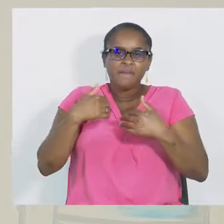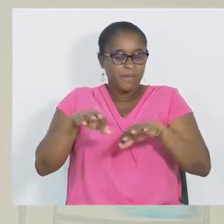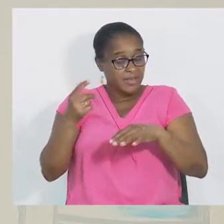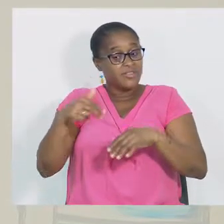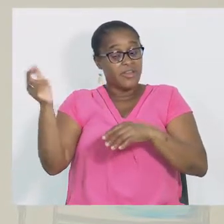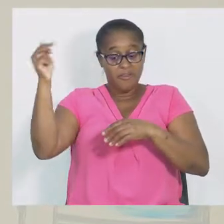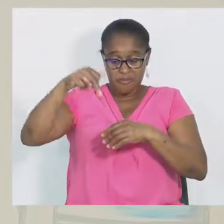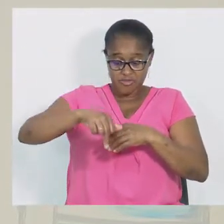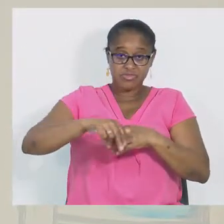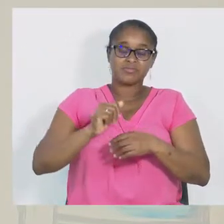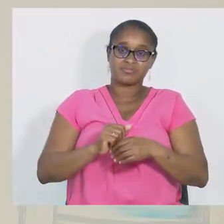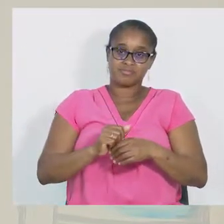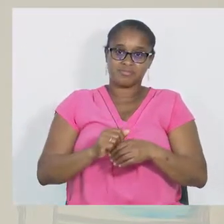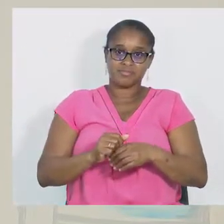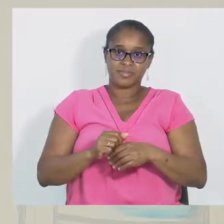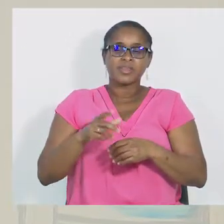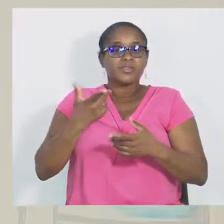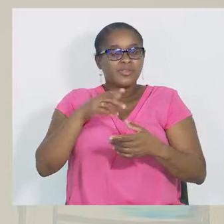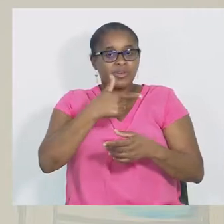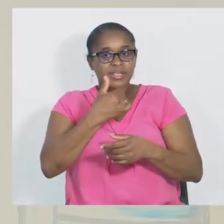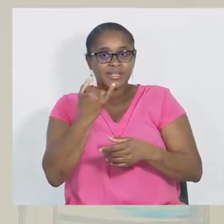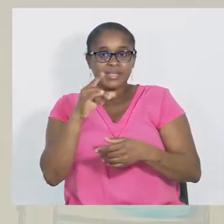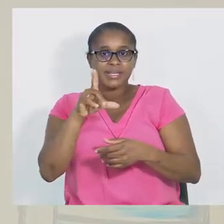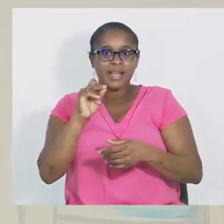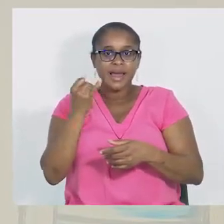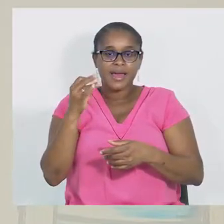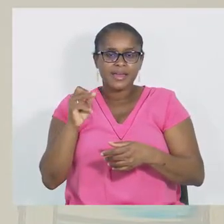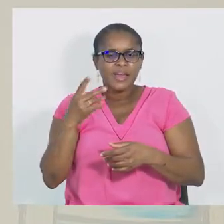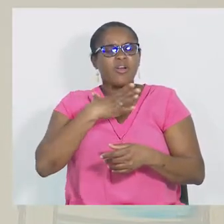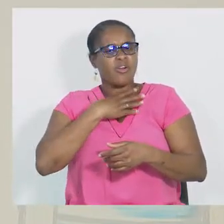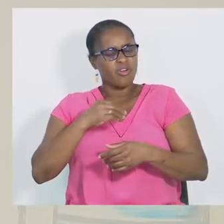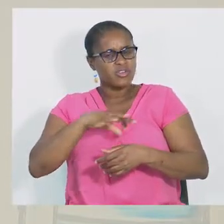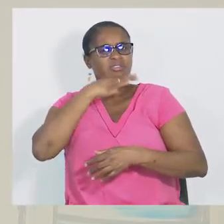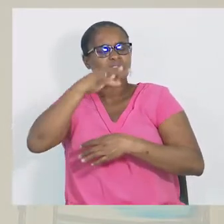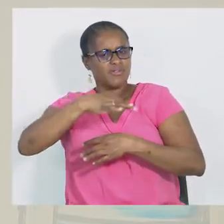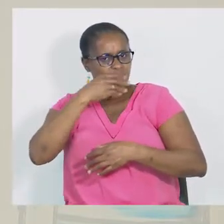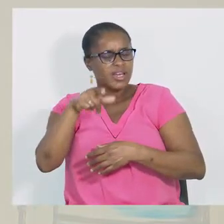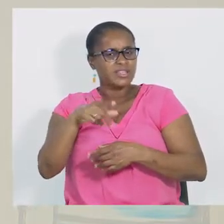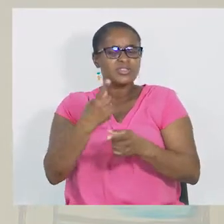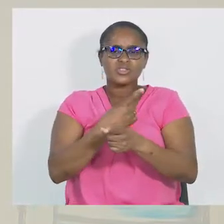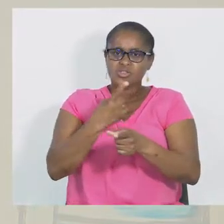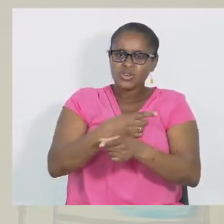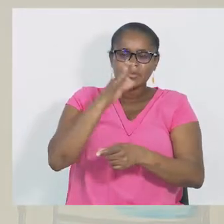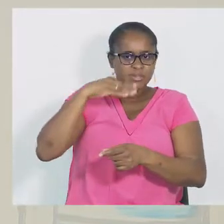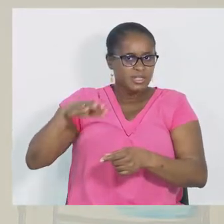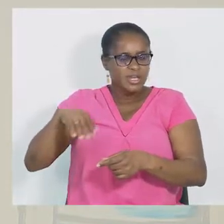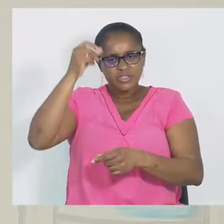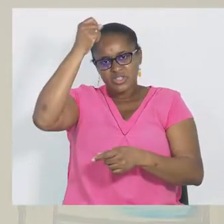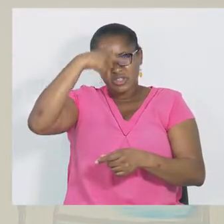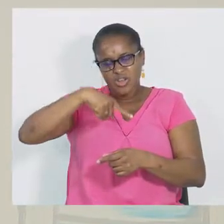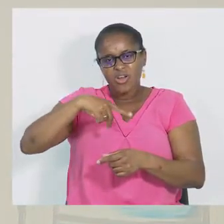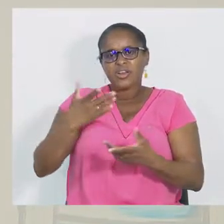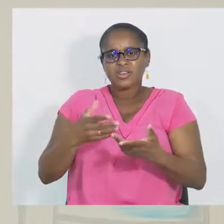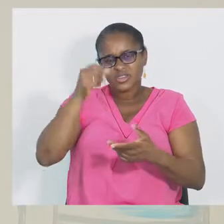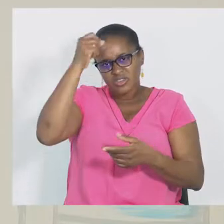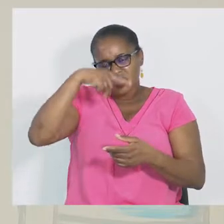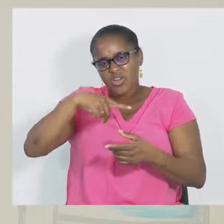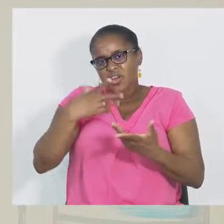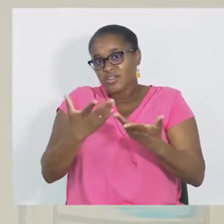também. Mas dá na mesma. E agora? Vejam a posição da